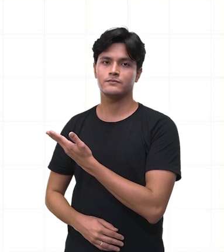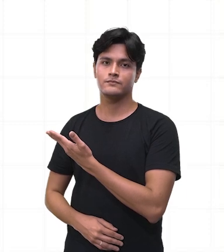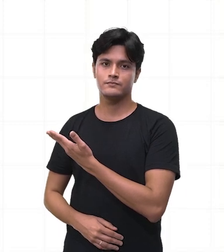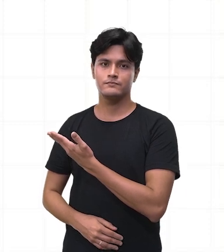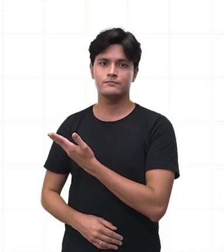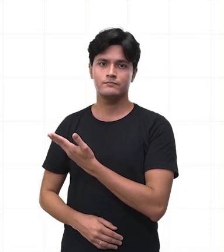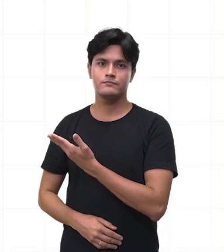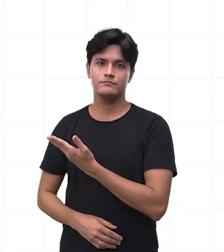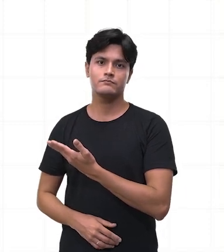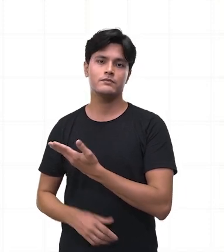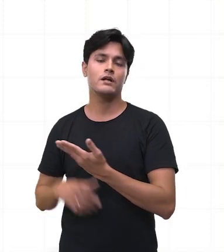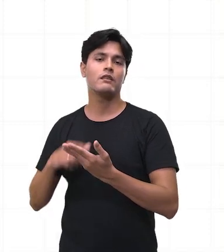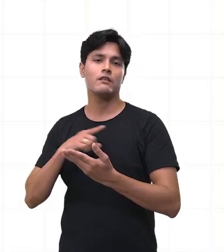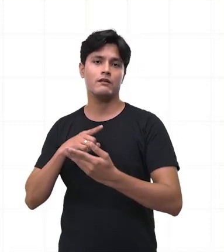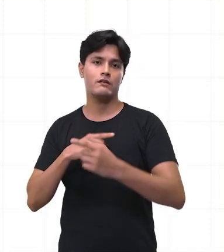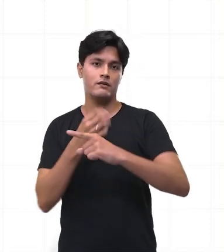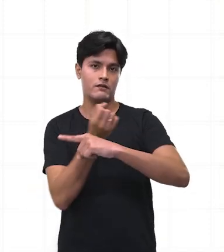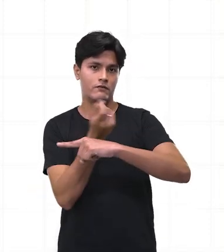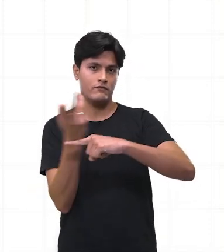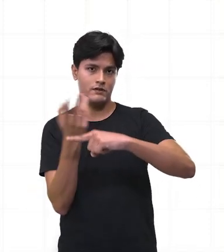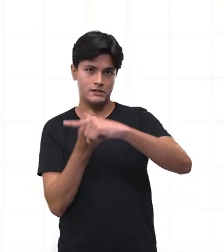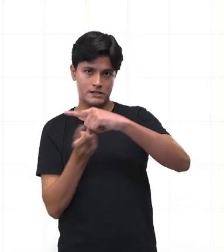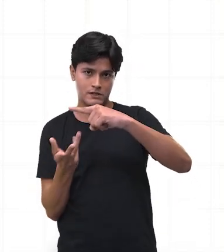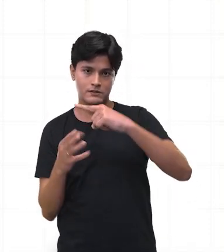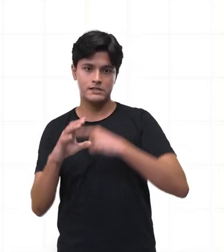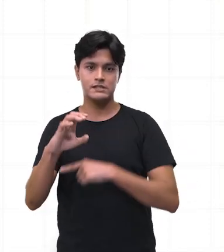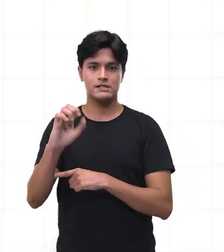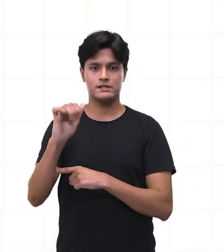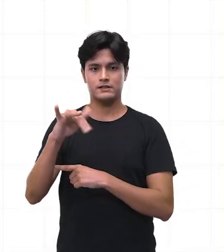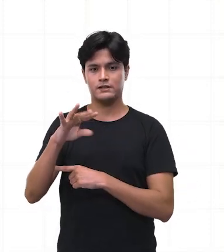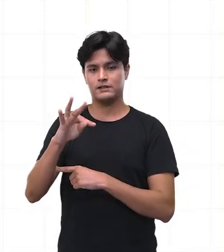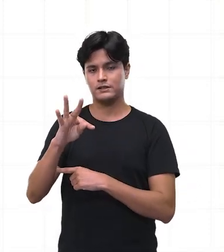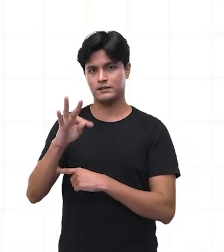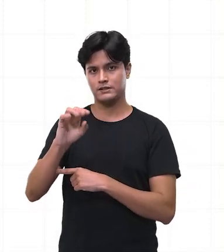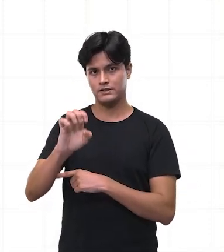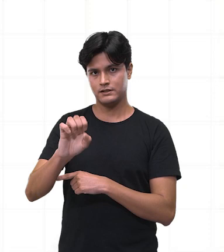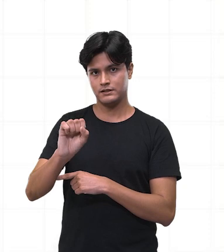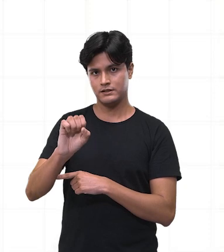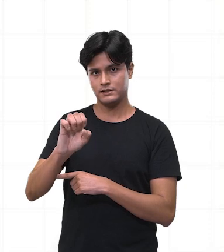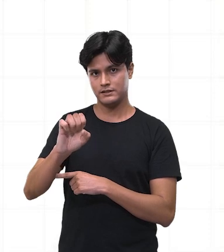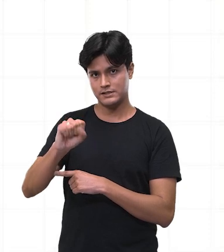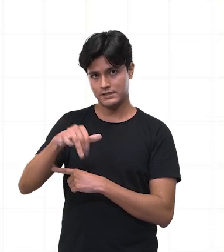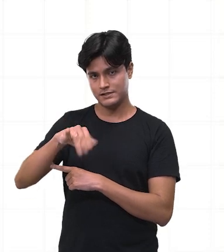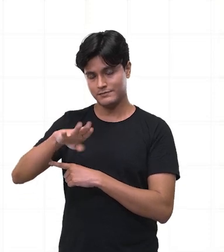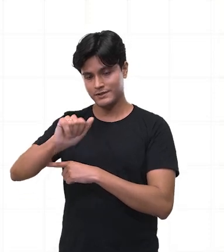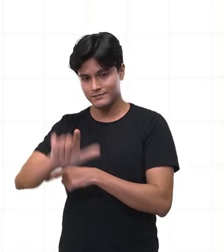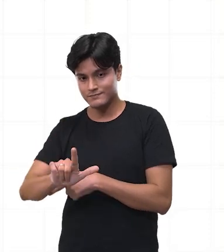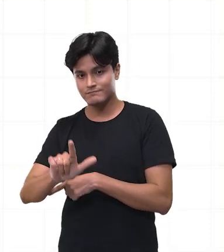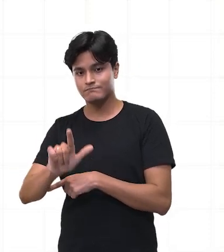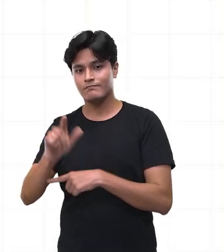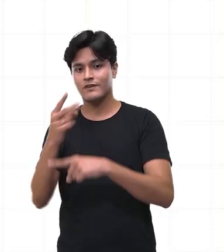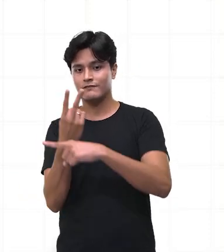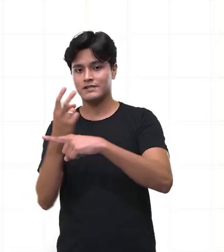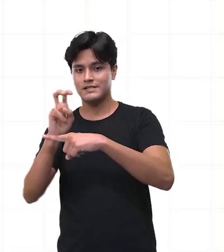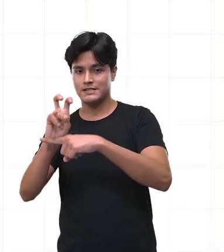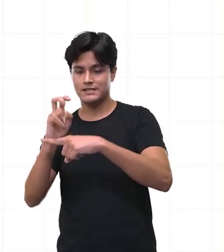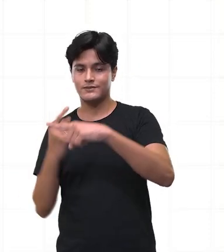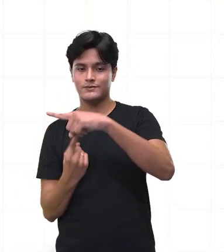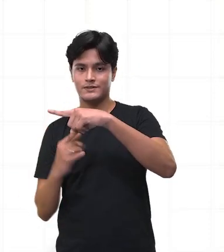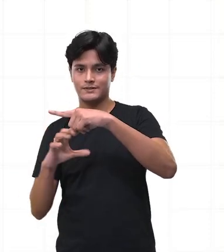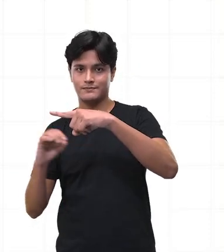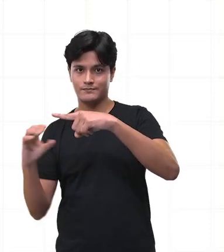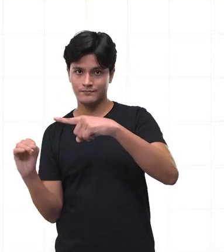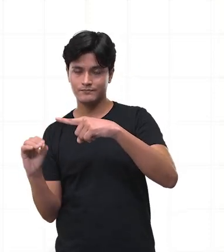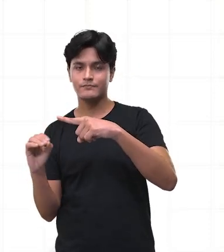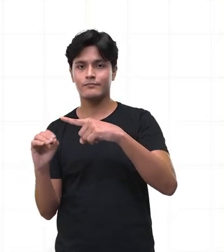A fração centesimal vai ficar 25 sobre 100, ok? E a